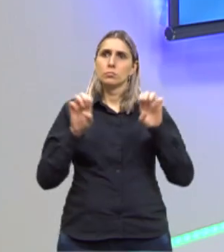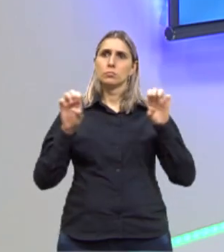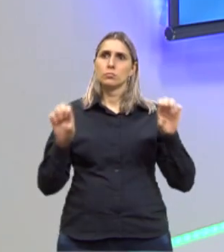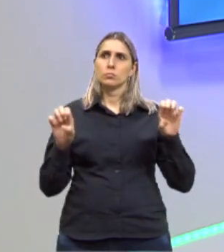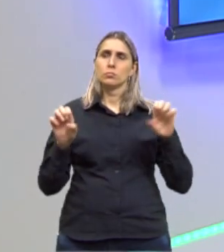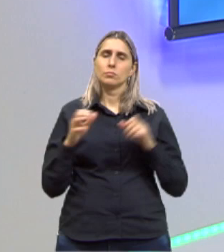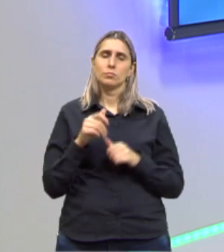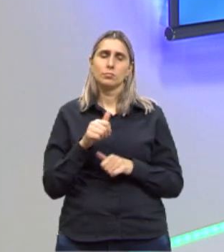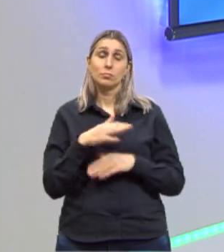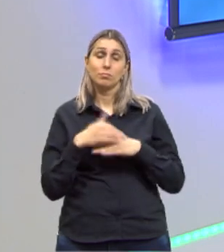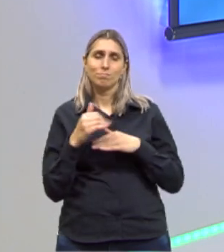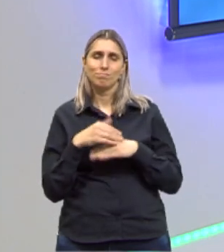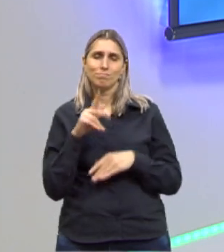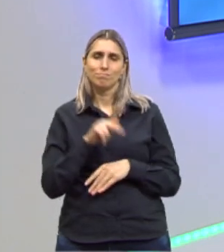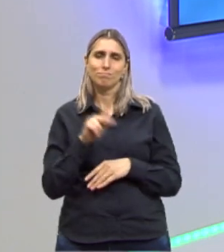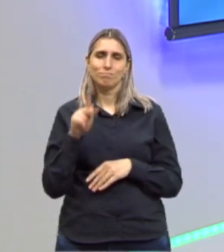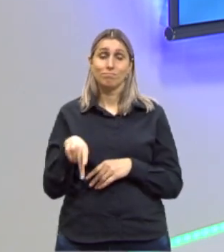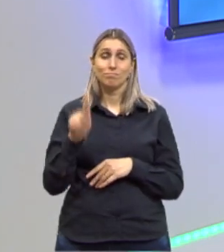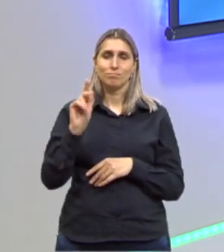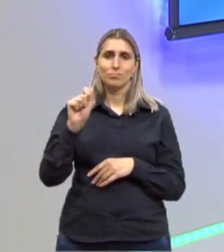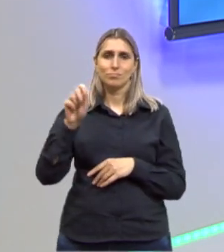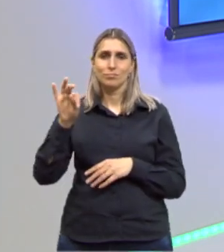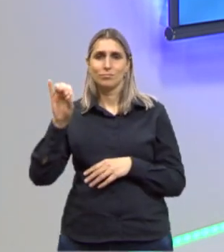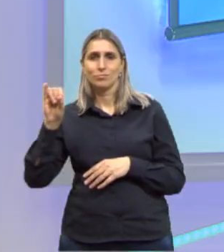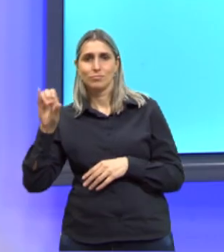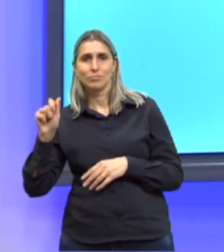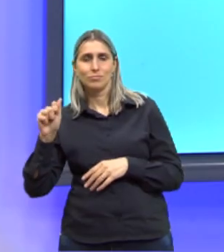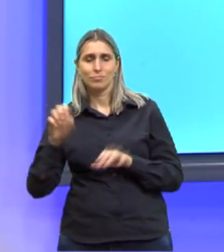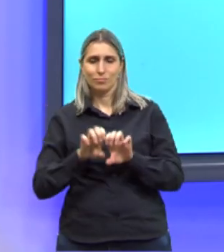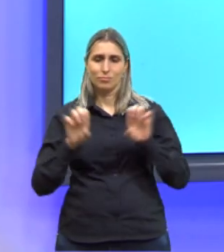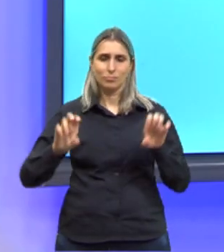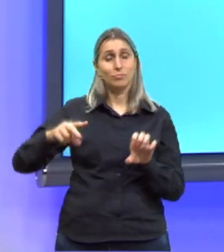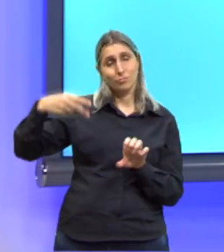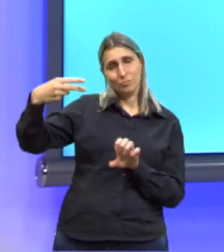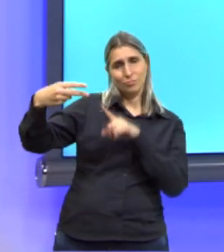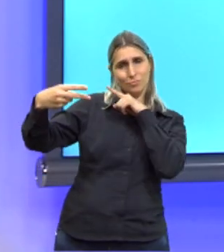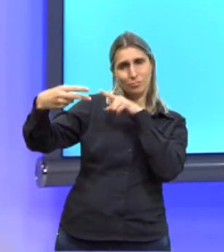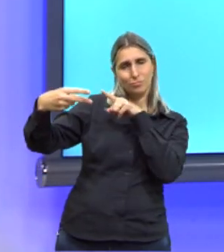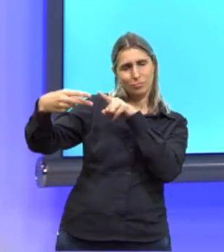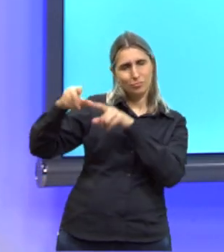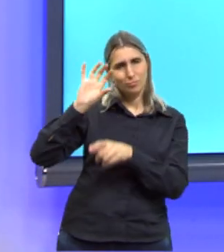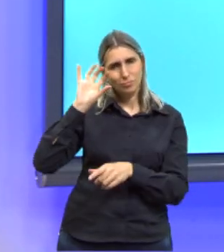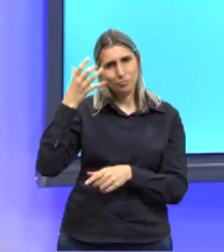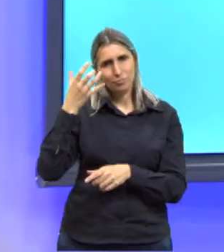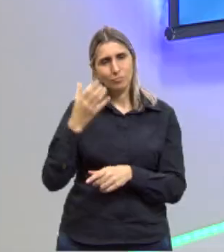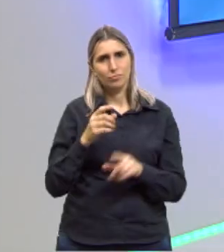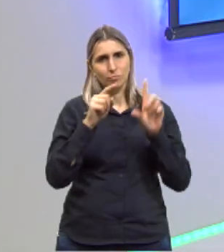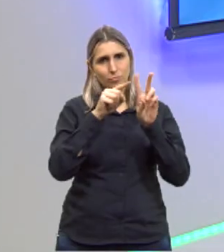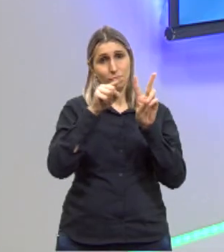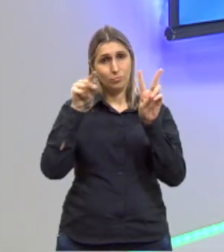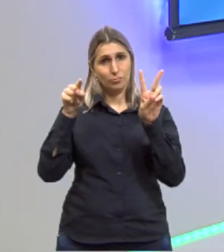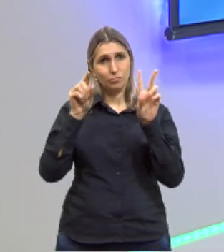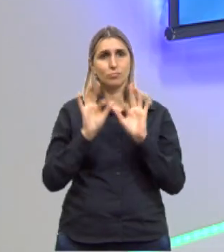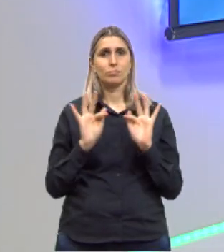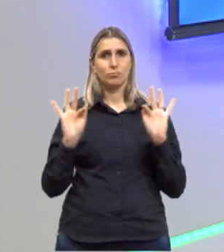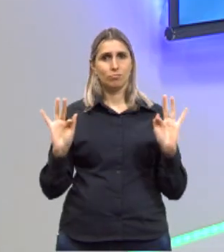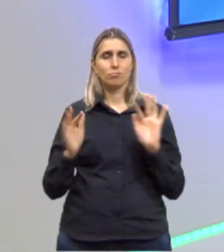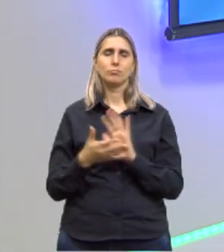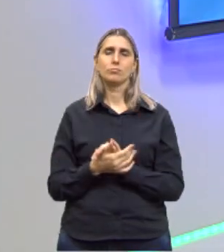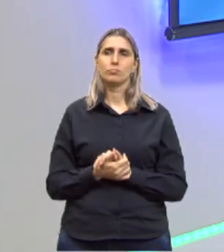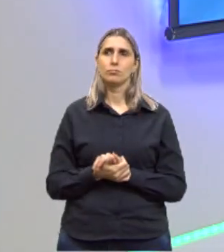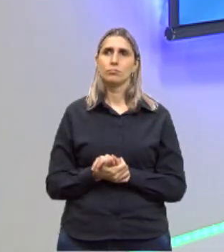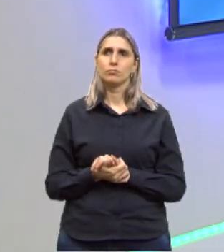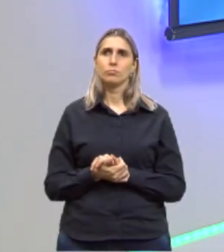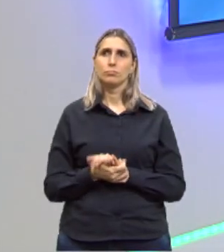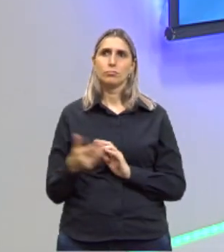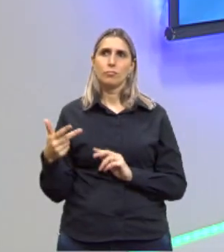a queridinha da Kátia, né? É aquela equação do segundo grau que a gente vai resolver por Bhaskara, certo? Então,